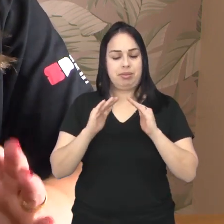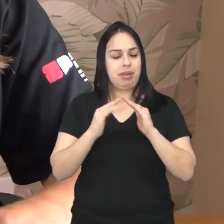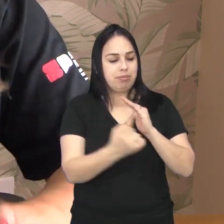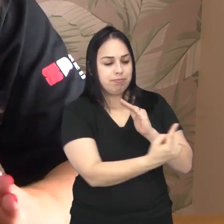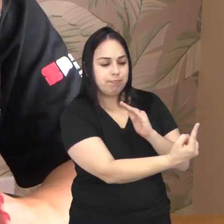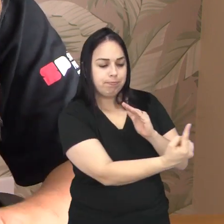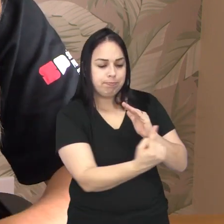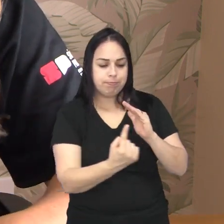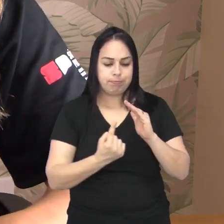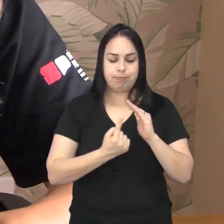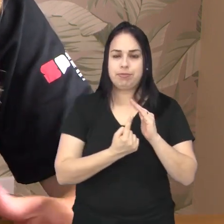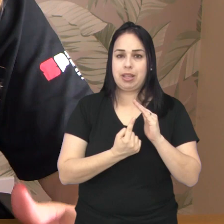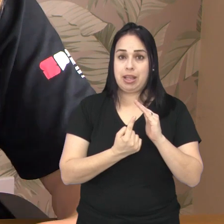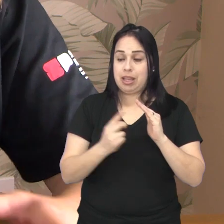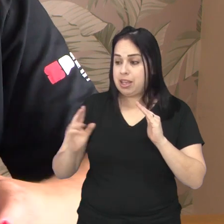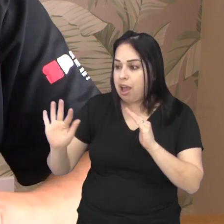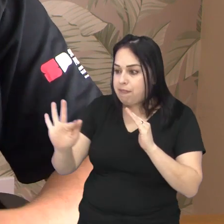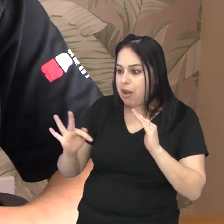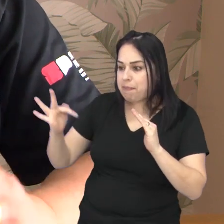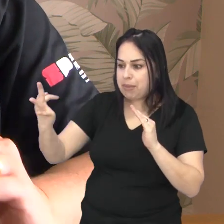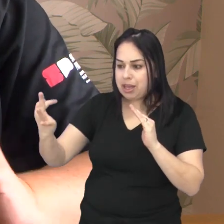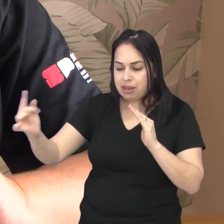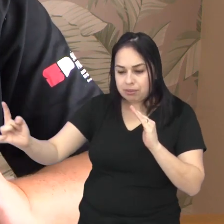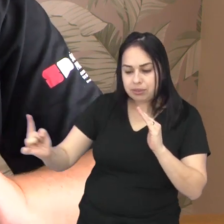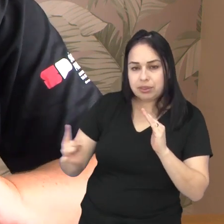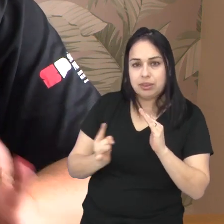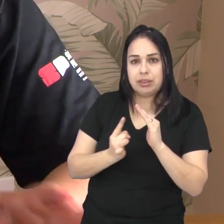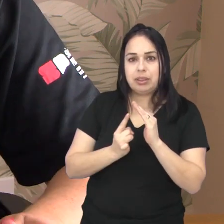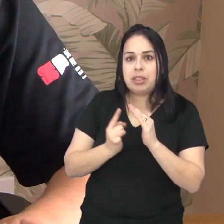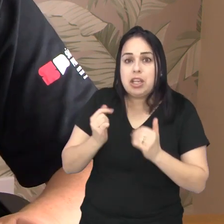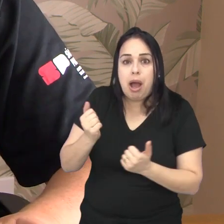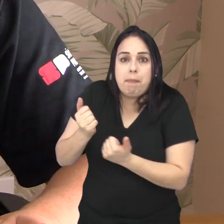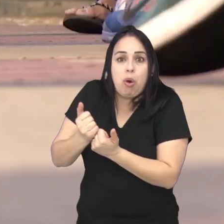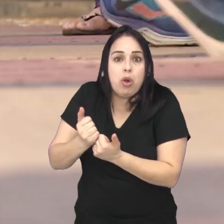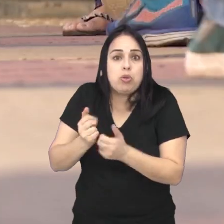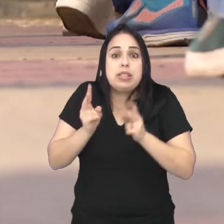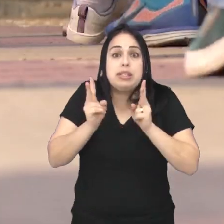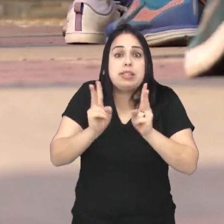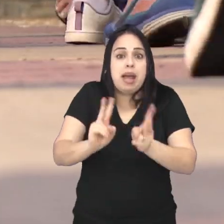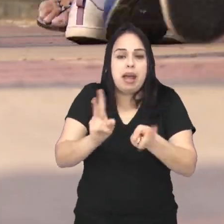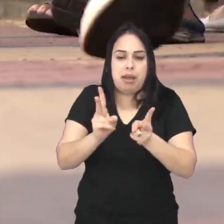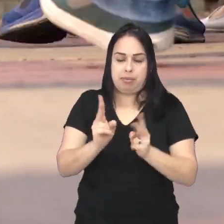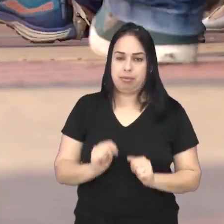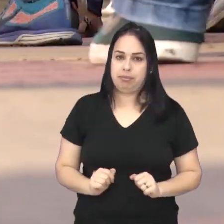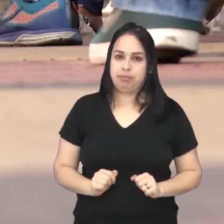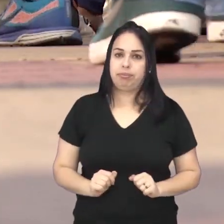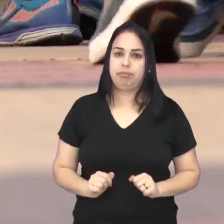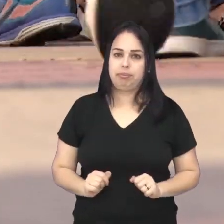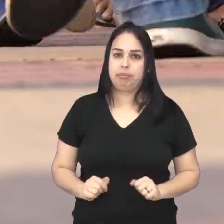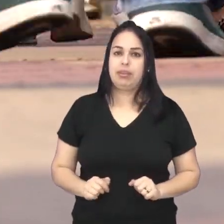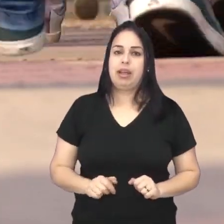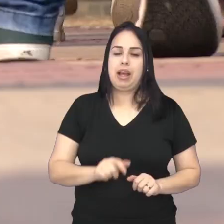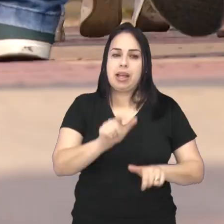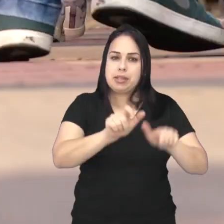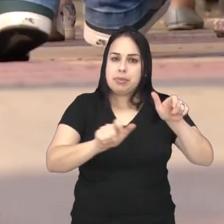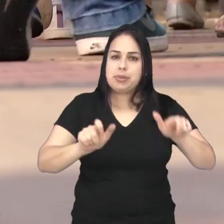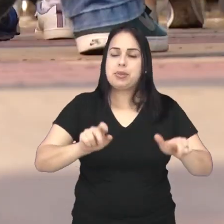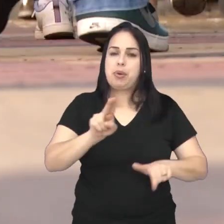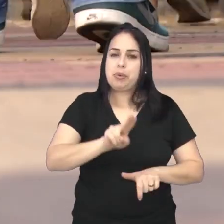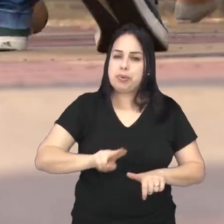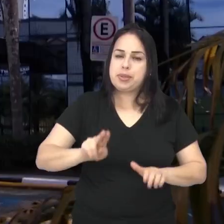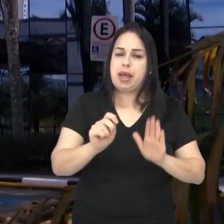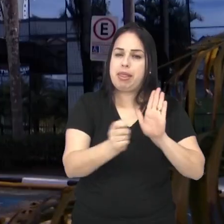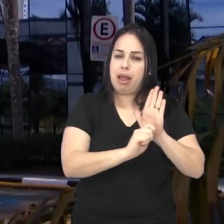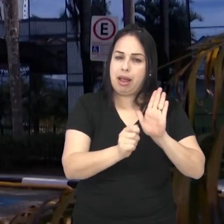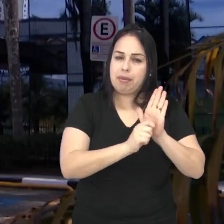casa que ele vai poder contar com a gente, ele e o familiar, de apoio para sempre. O enfrentamento ao uso abusivo de